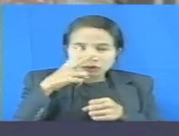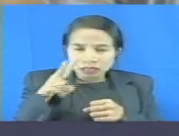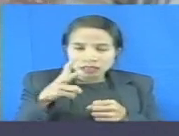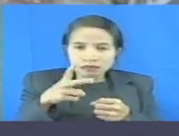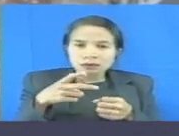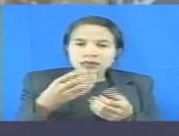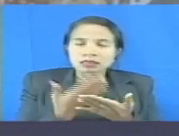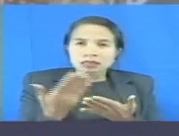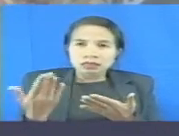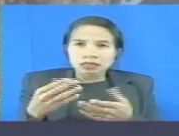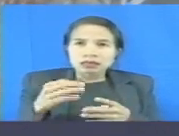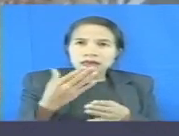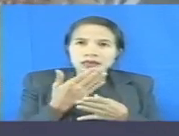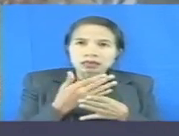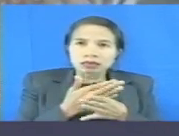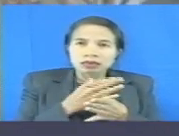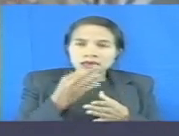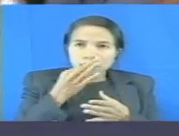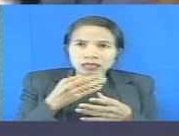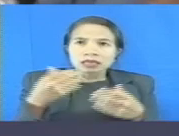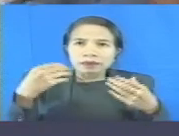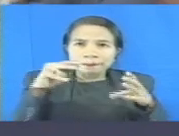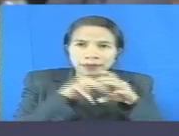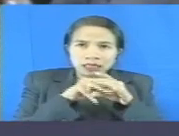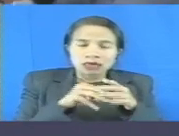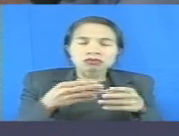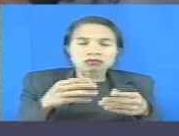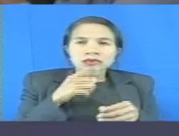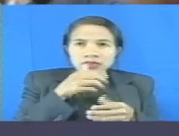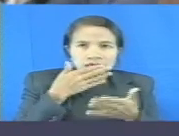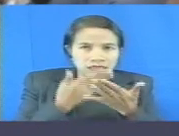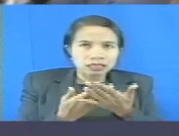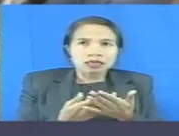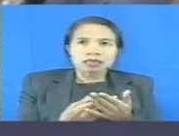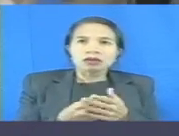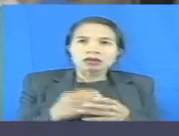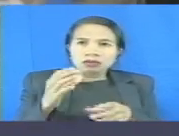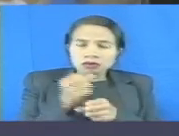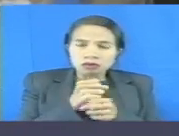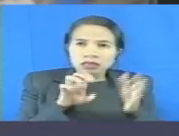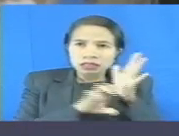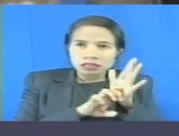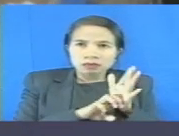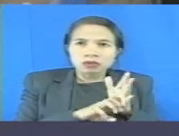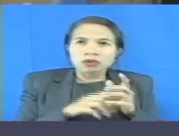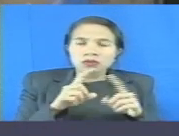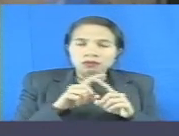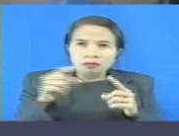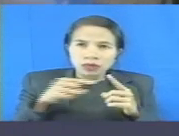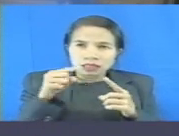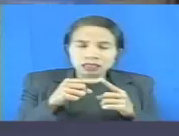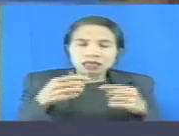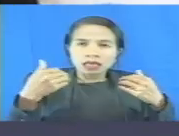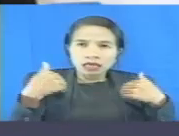sasã necessidades básico e a mercado lá ao normal. Nonia parte se foti a mostra rodi processa ou em hira desconfia e a manipulação